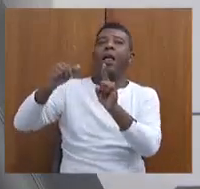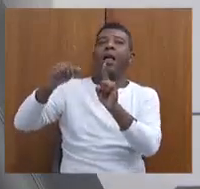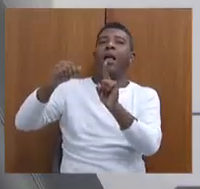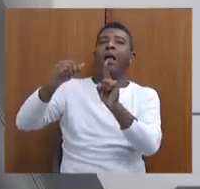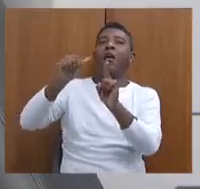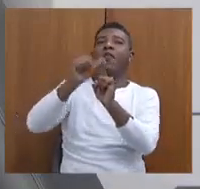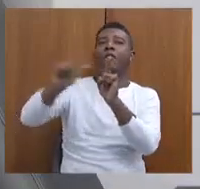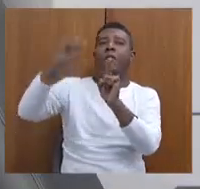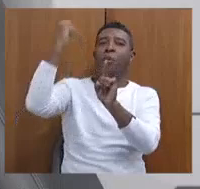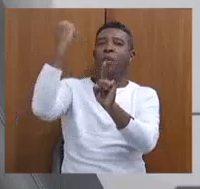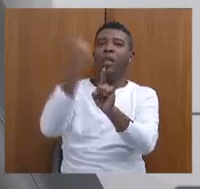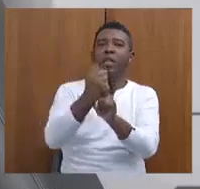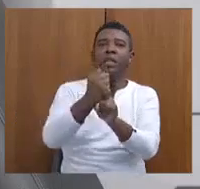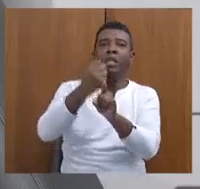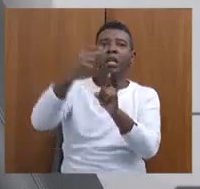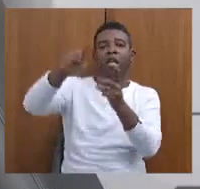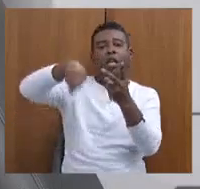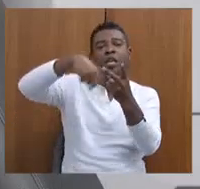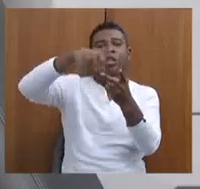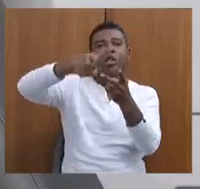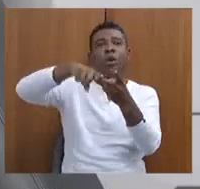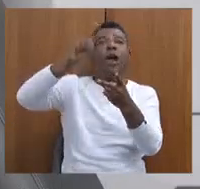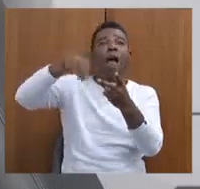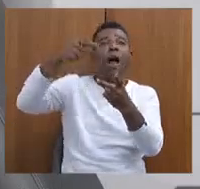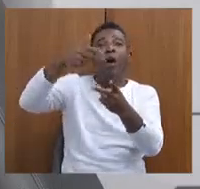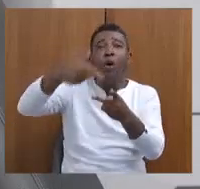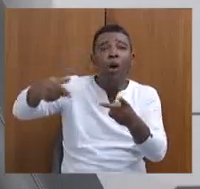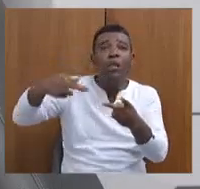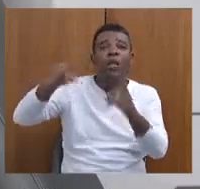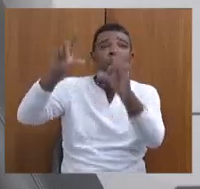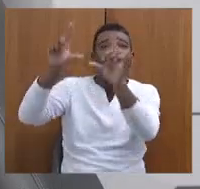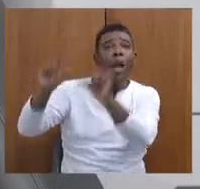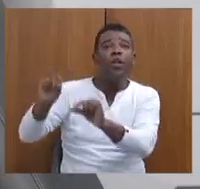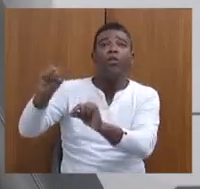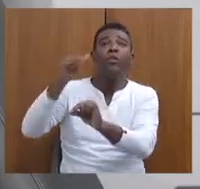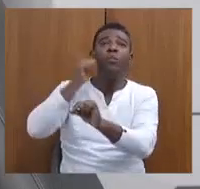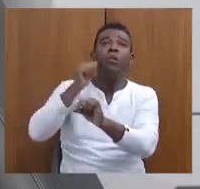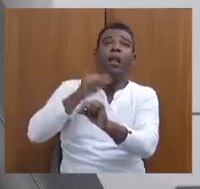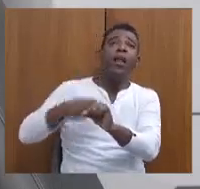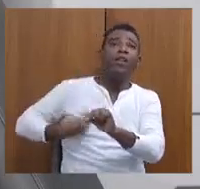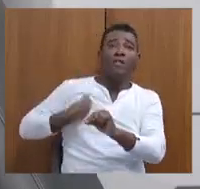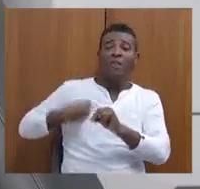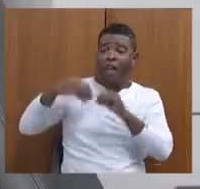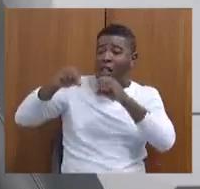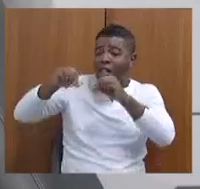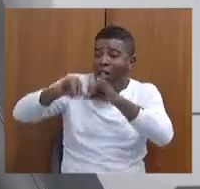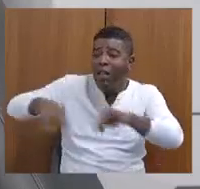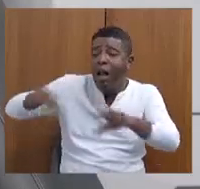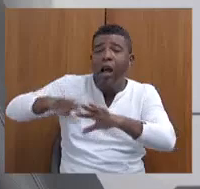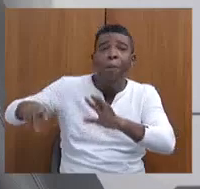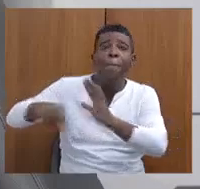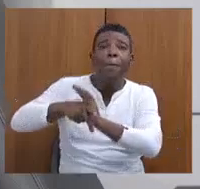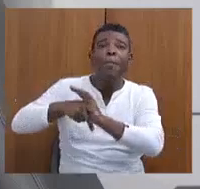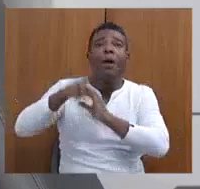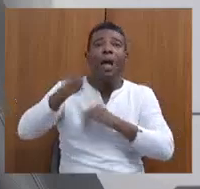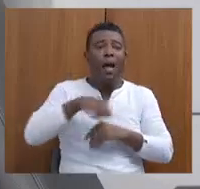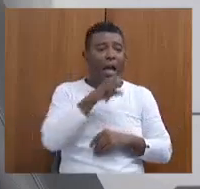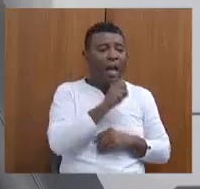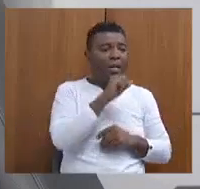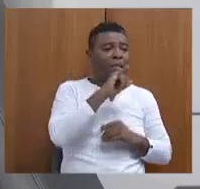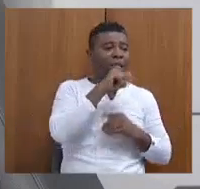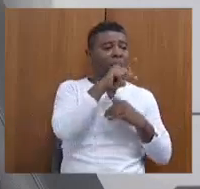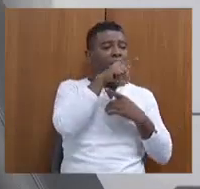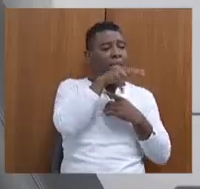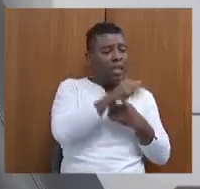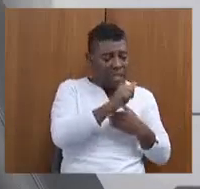das condições que diminuem a condição da mulher de viver nos seus territórios isso não é a Sigma isso não é a